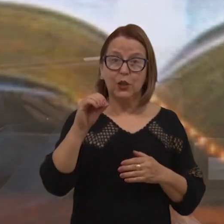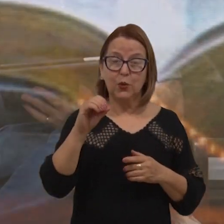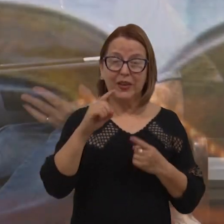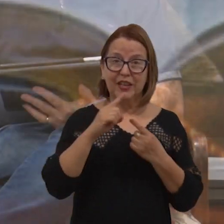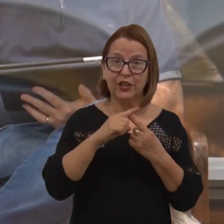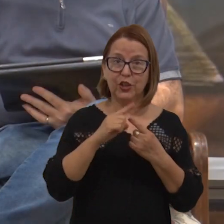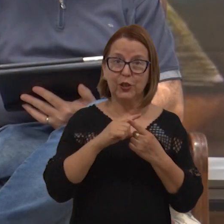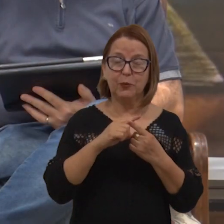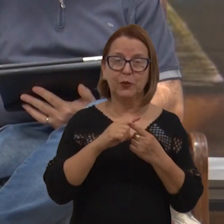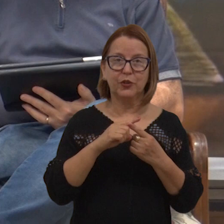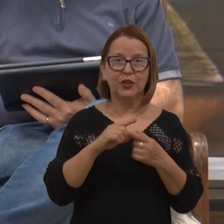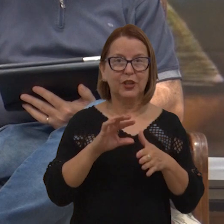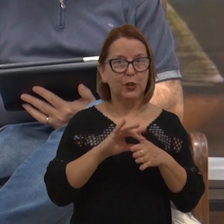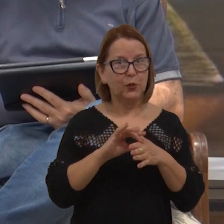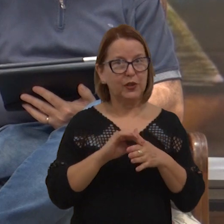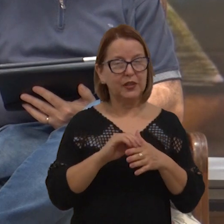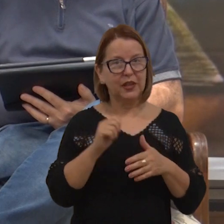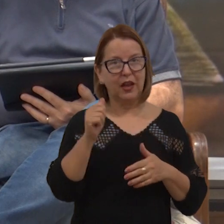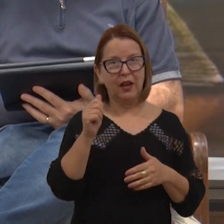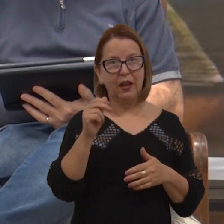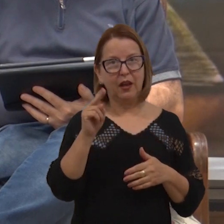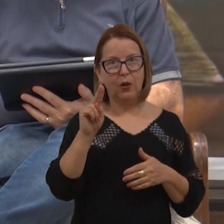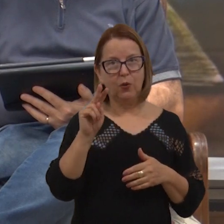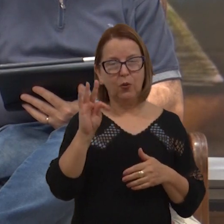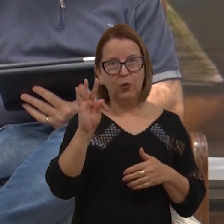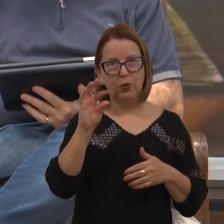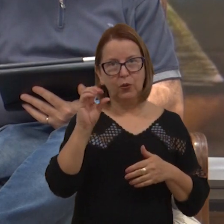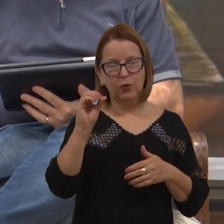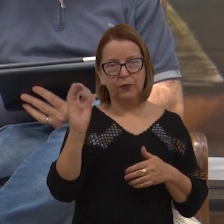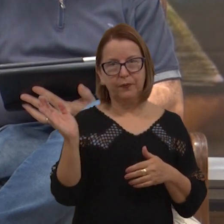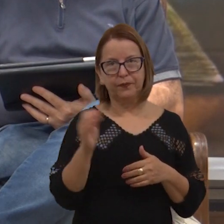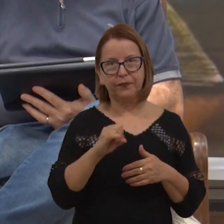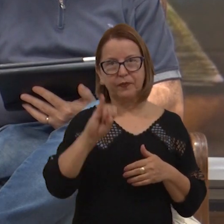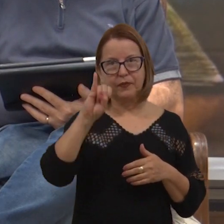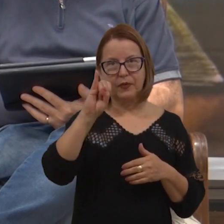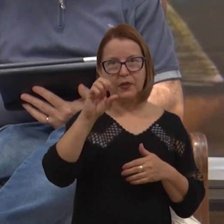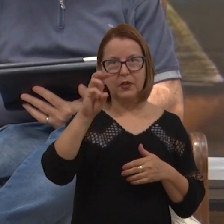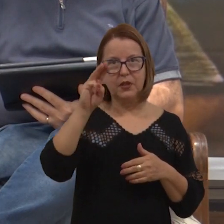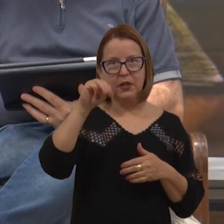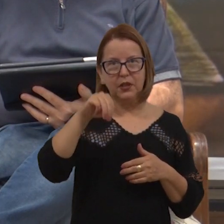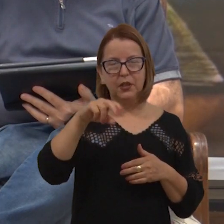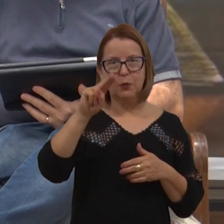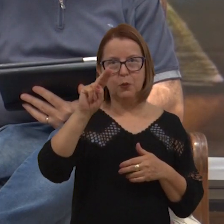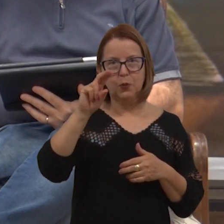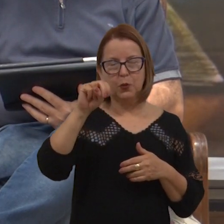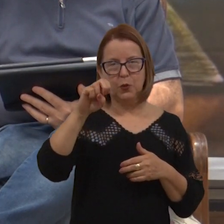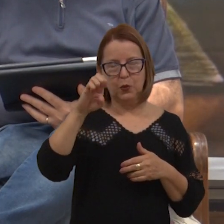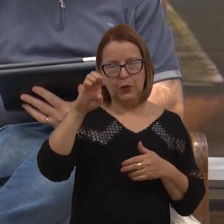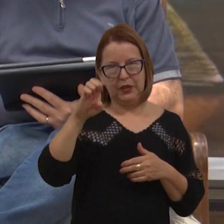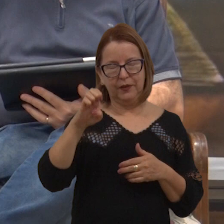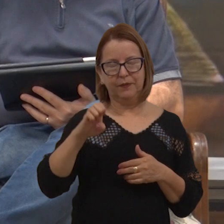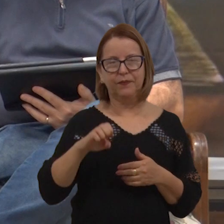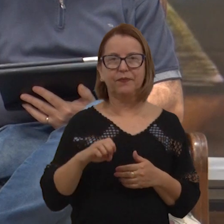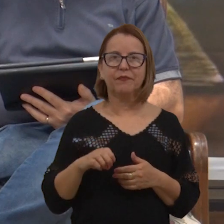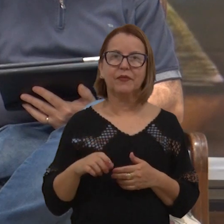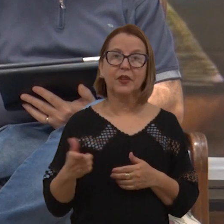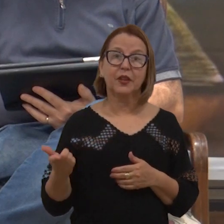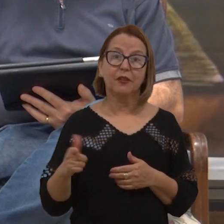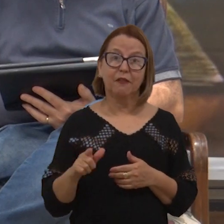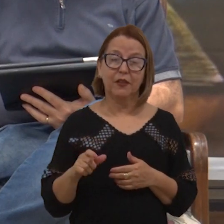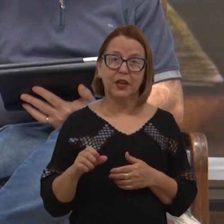de onde que vem a doença autoimune? Vem do nosso sistema de proteção ali, que ele está